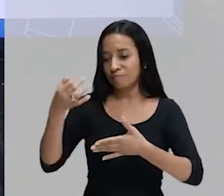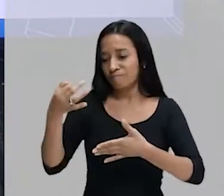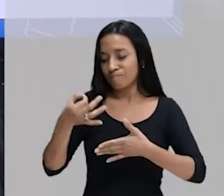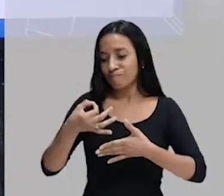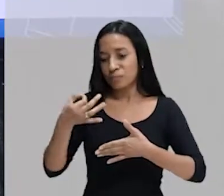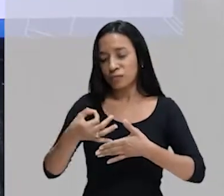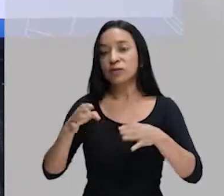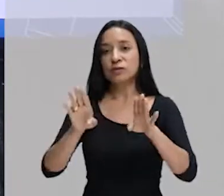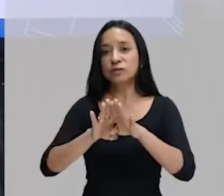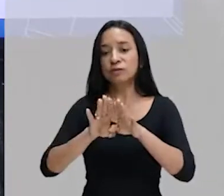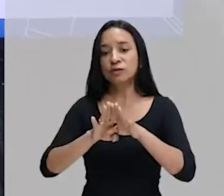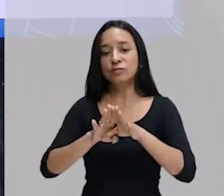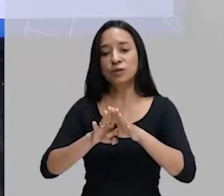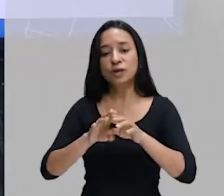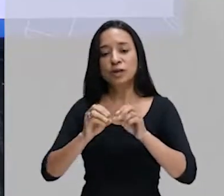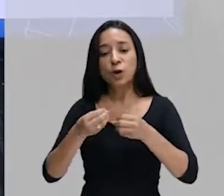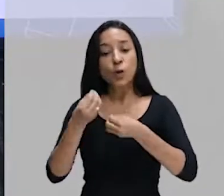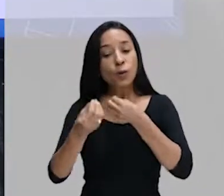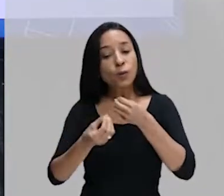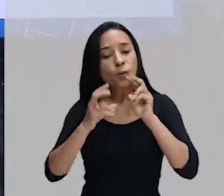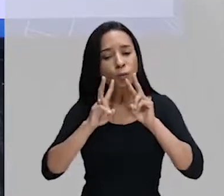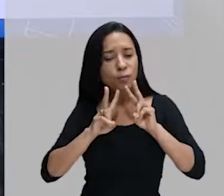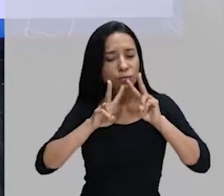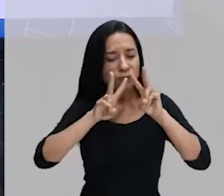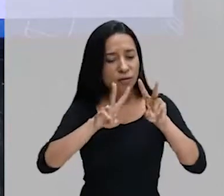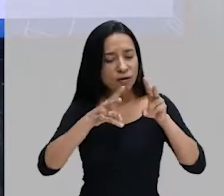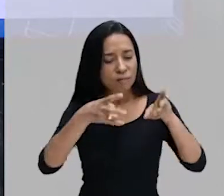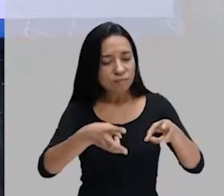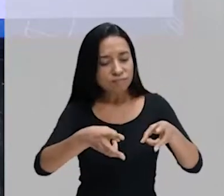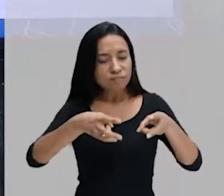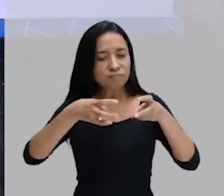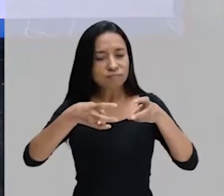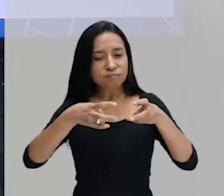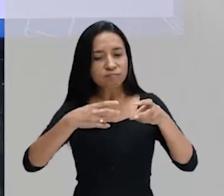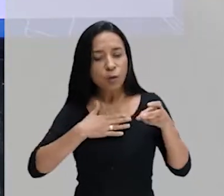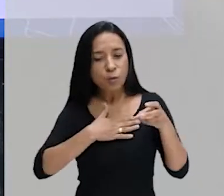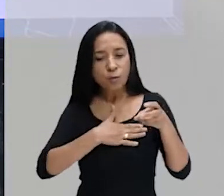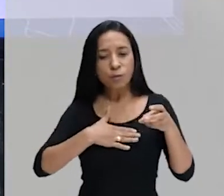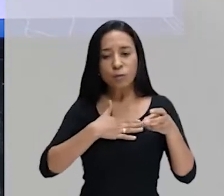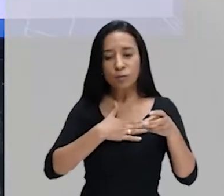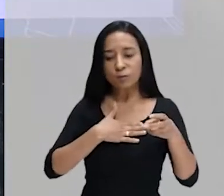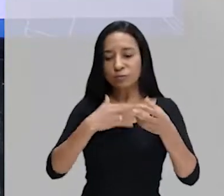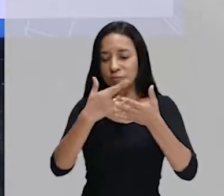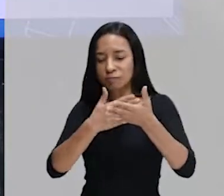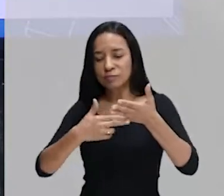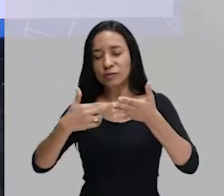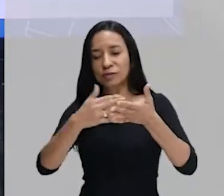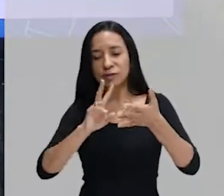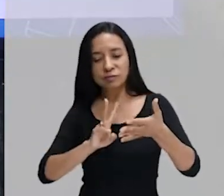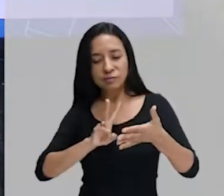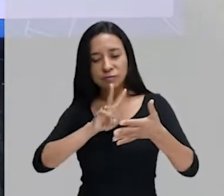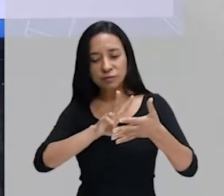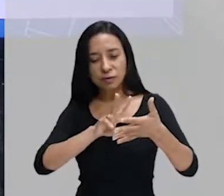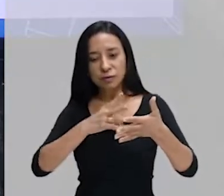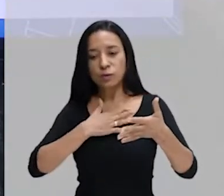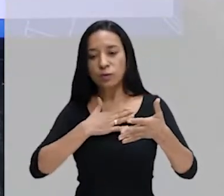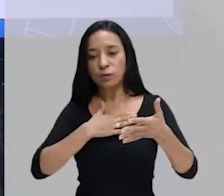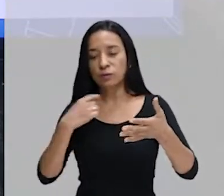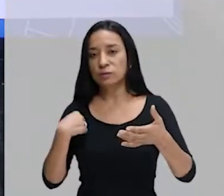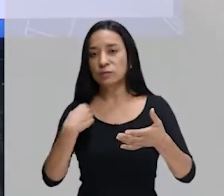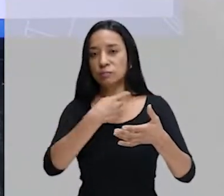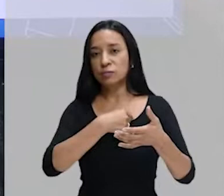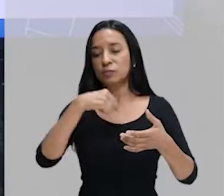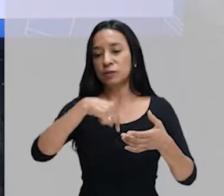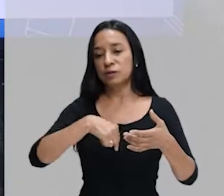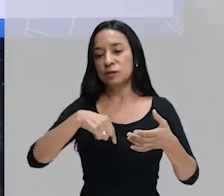a atração que você sente por ele, pelaquela imagem, pelo aquele desenho, por aquele bordado. Então, nós aqui